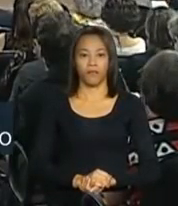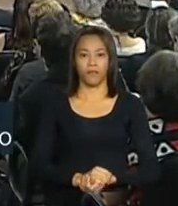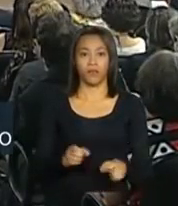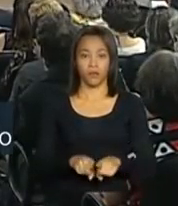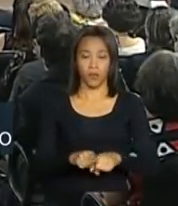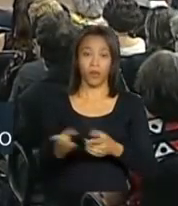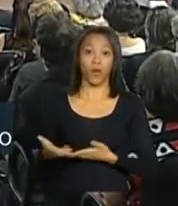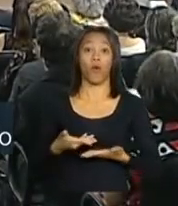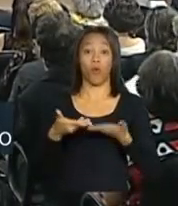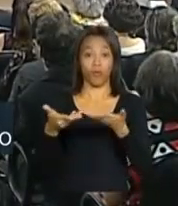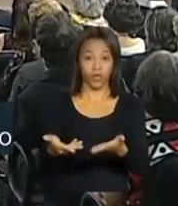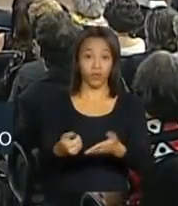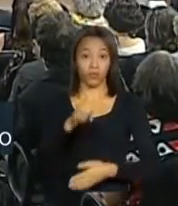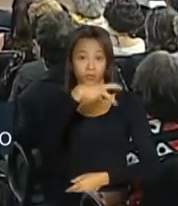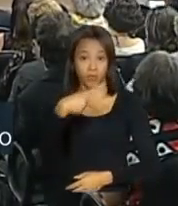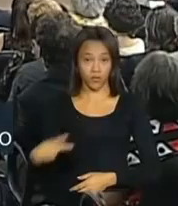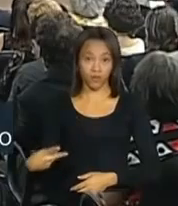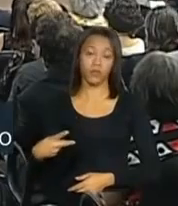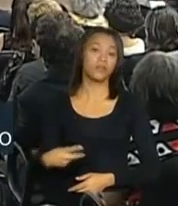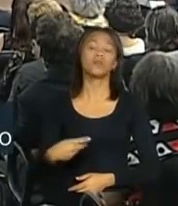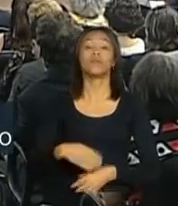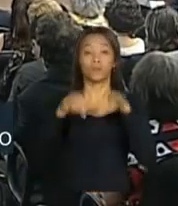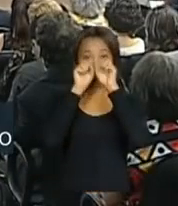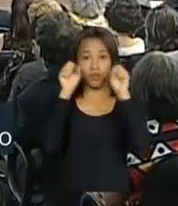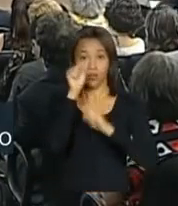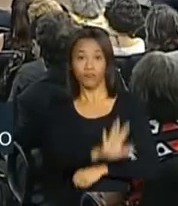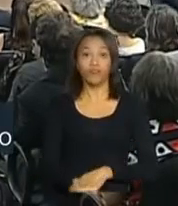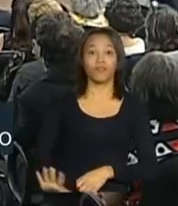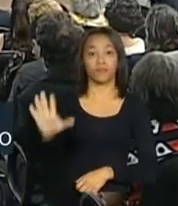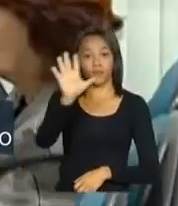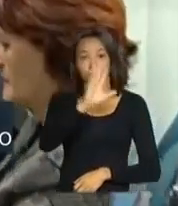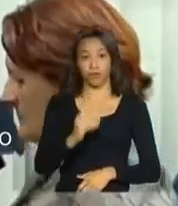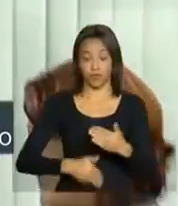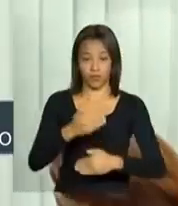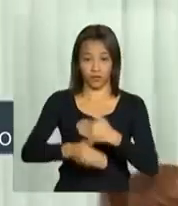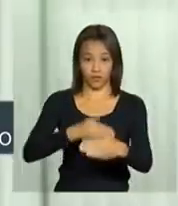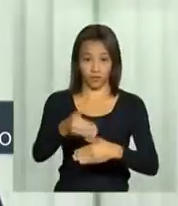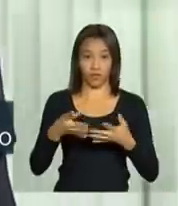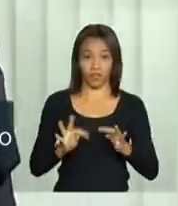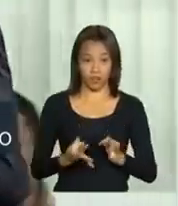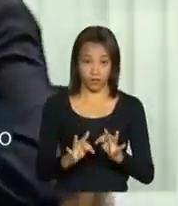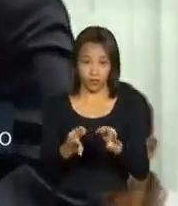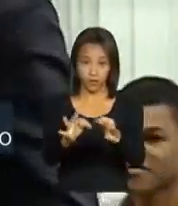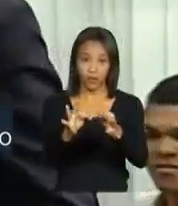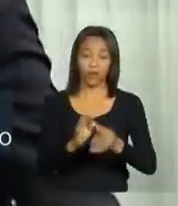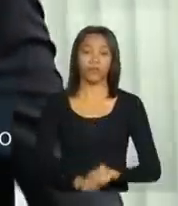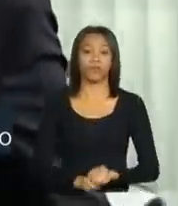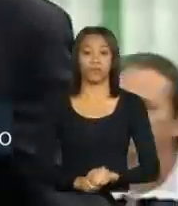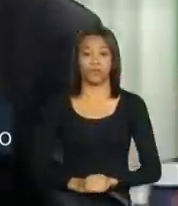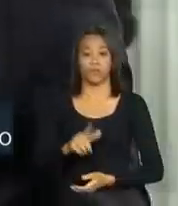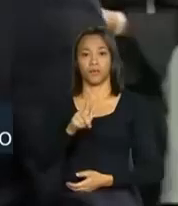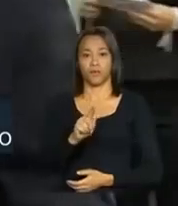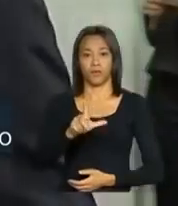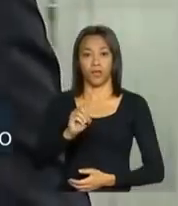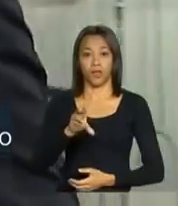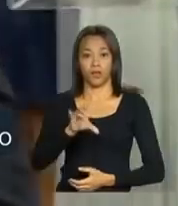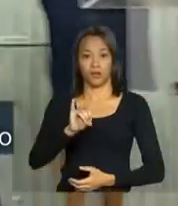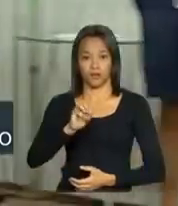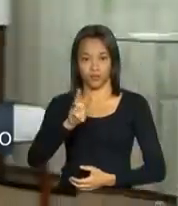Convidamos ainda o presidente do Conselho Nacional de Desenvolvimento Científico e Tecnológico, Glaucio Oliva.